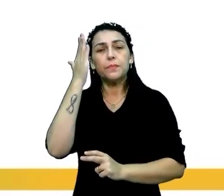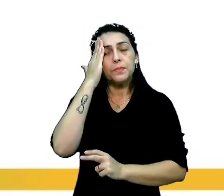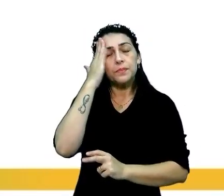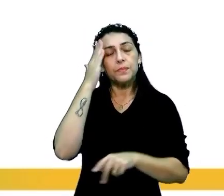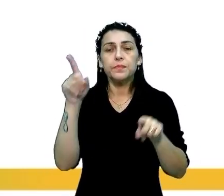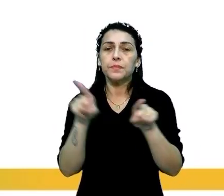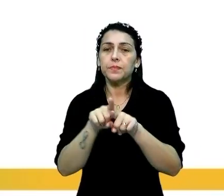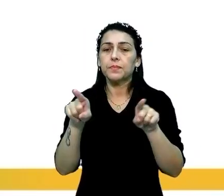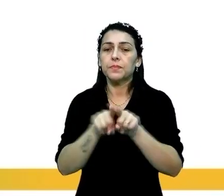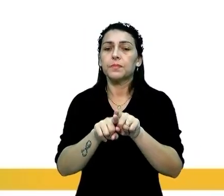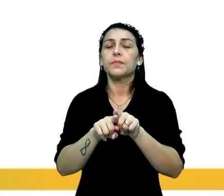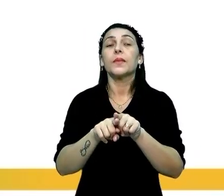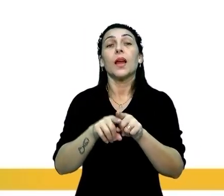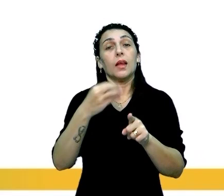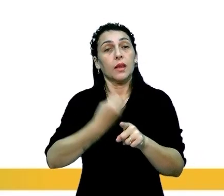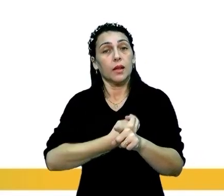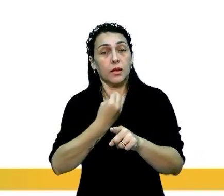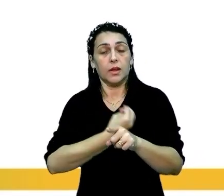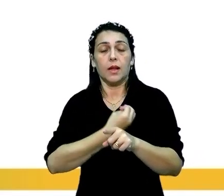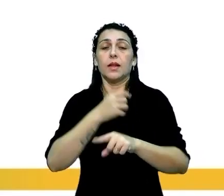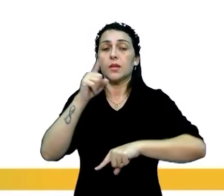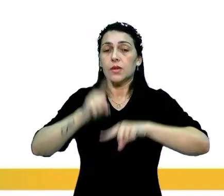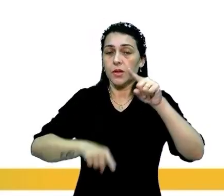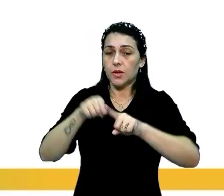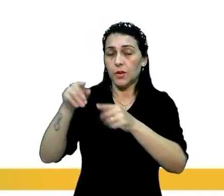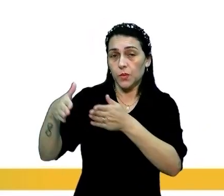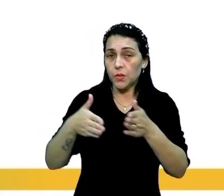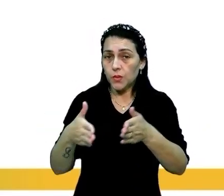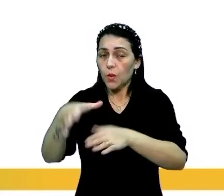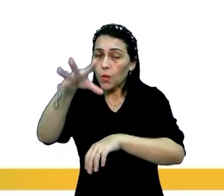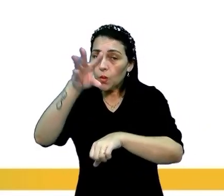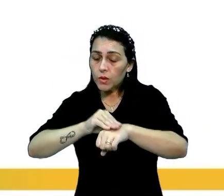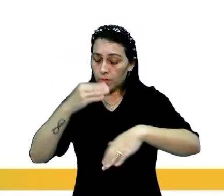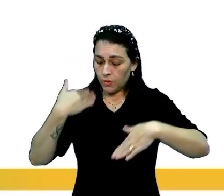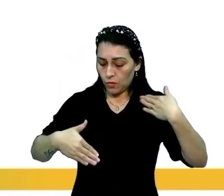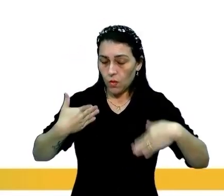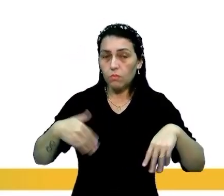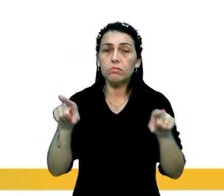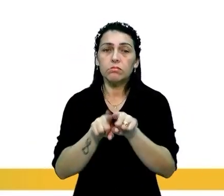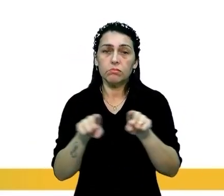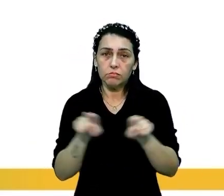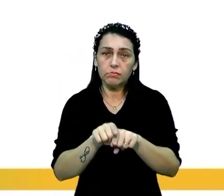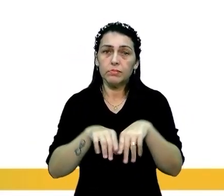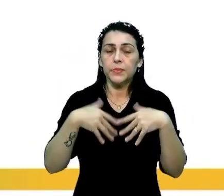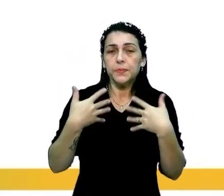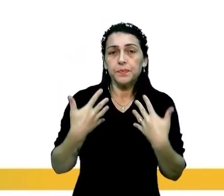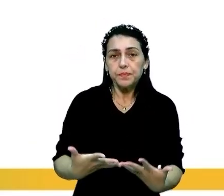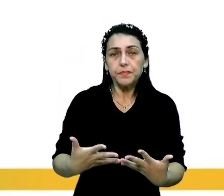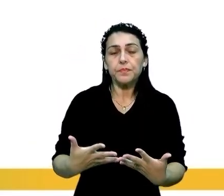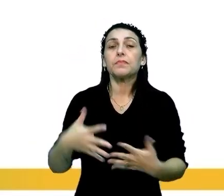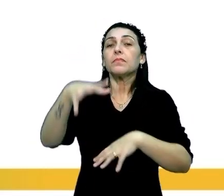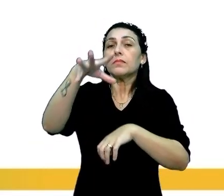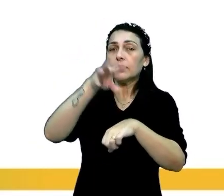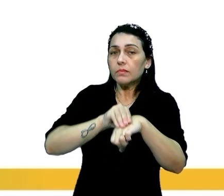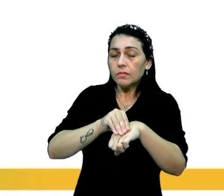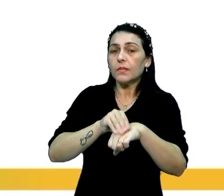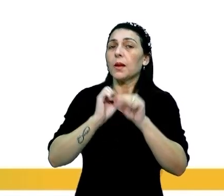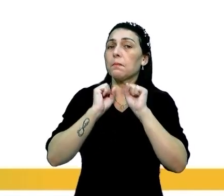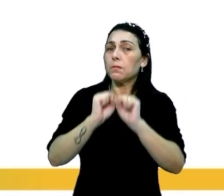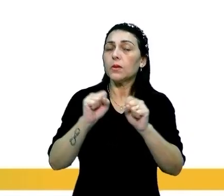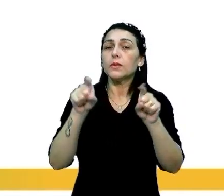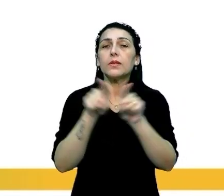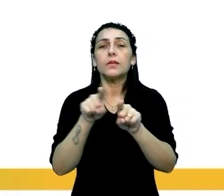que essas atividades de sobrevivência, elas direcionam um conhecimento do corpo, assim como esse conhecimento pode